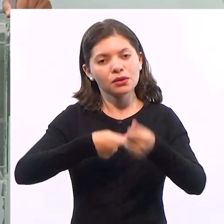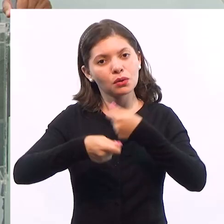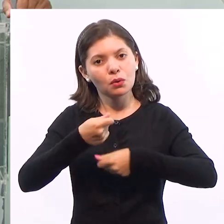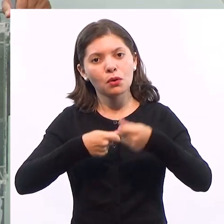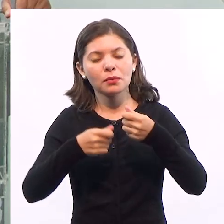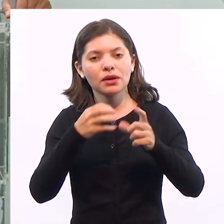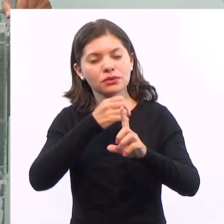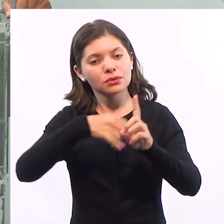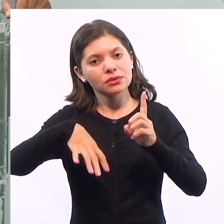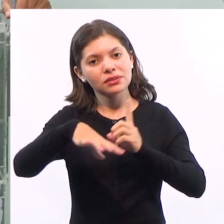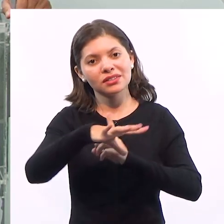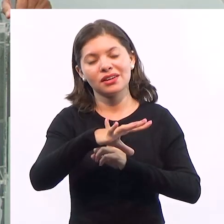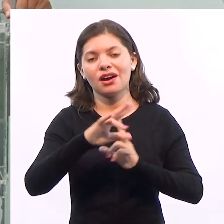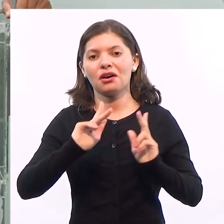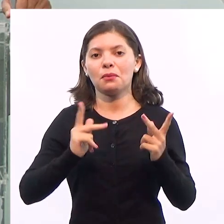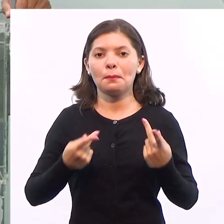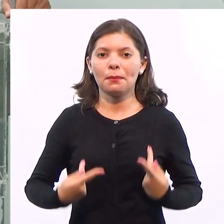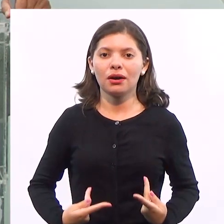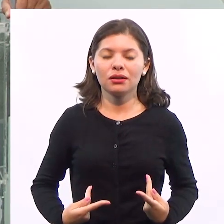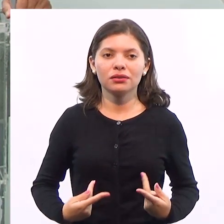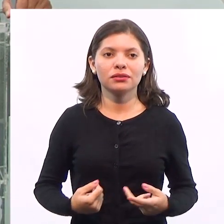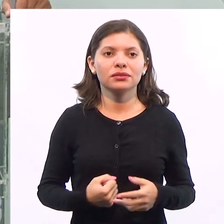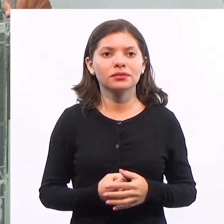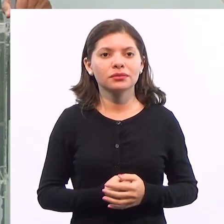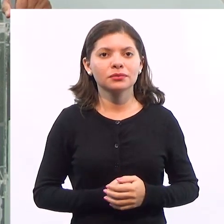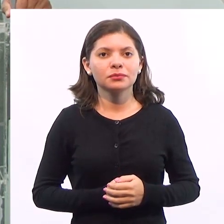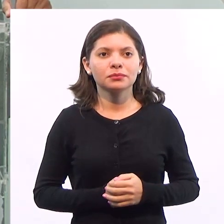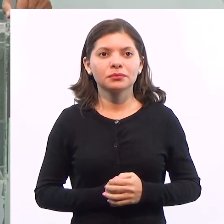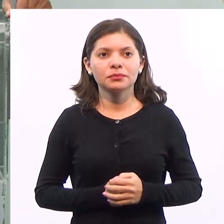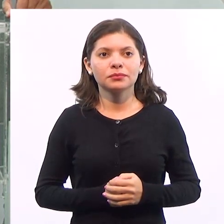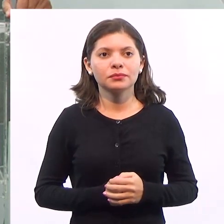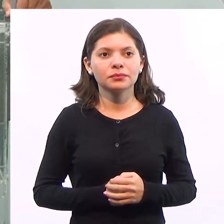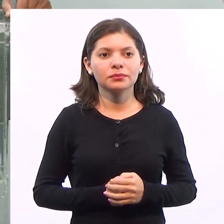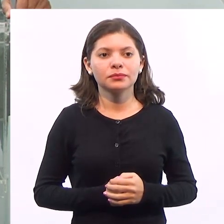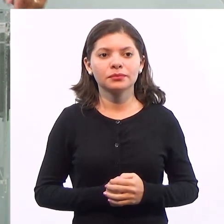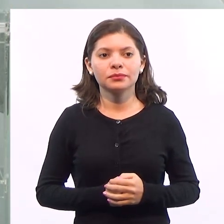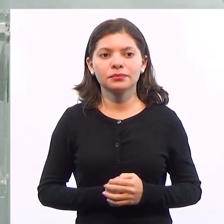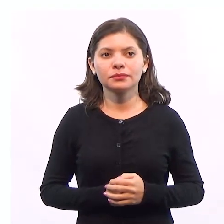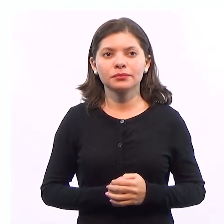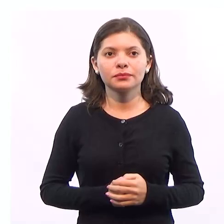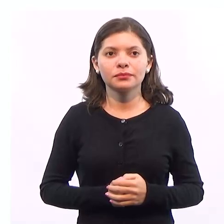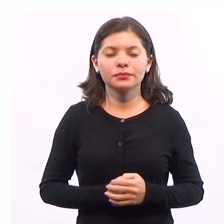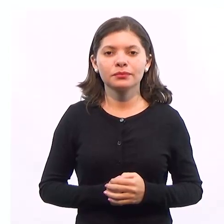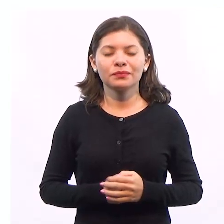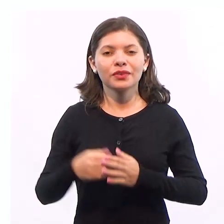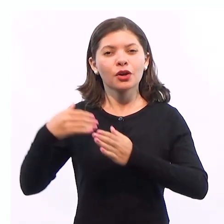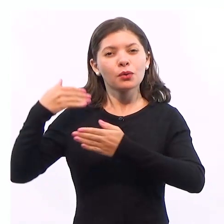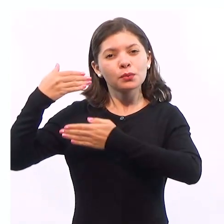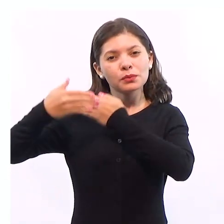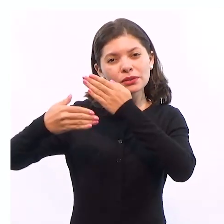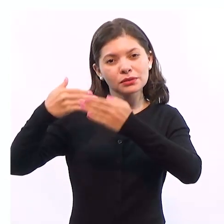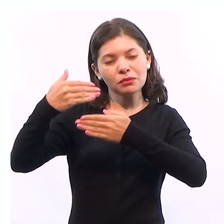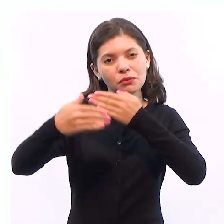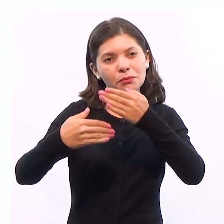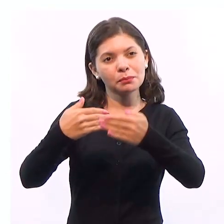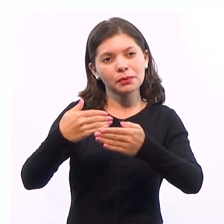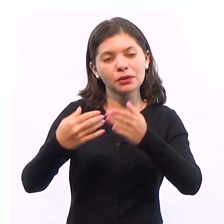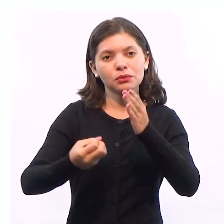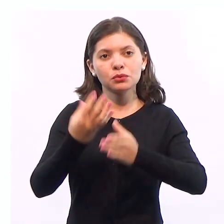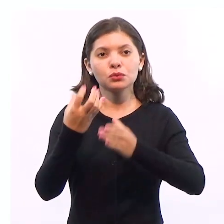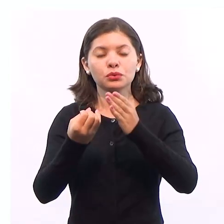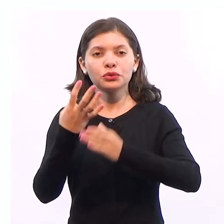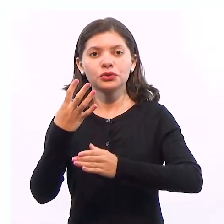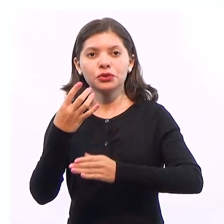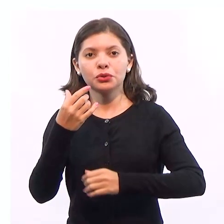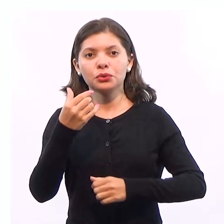econômica, social, tecnológica, humana como um todo. Tá ok? Olha lá. Ó. O desenvolvimento organizacional